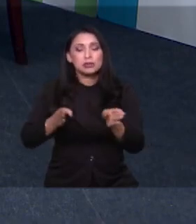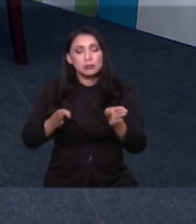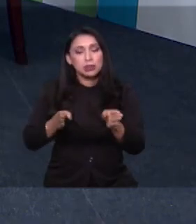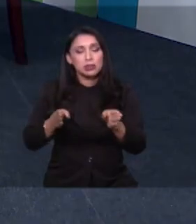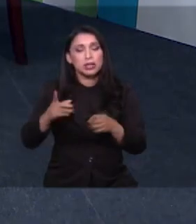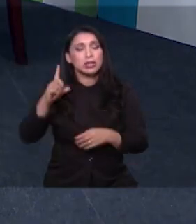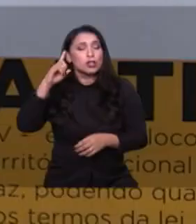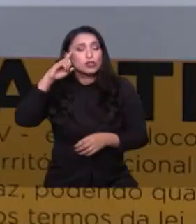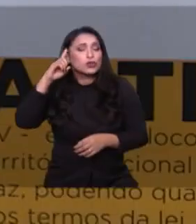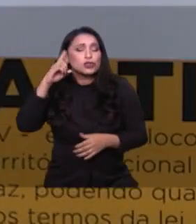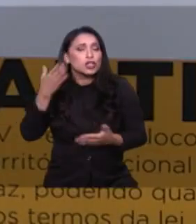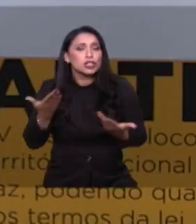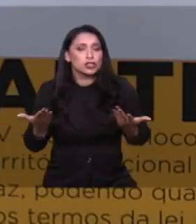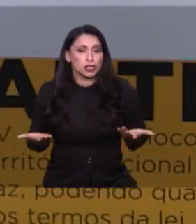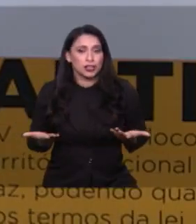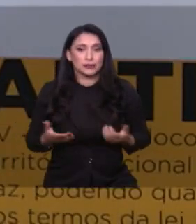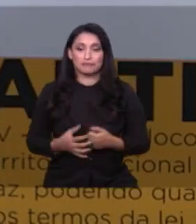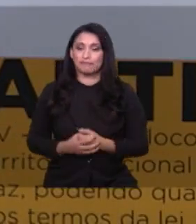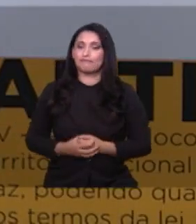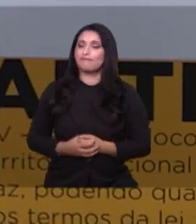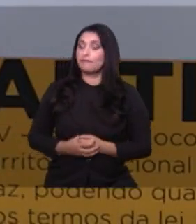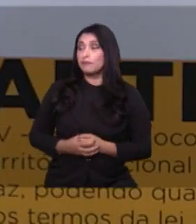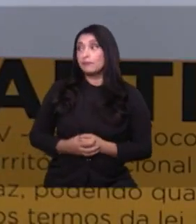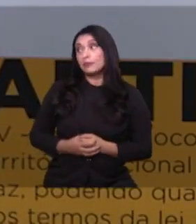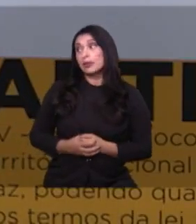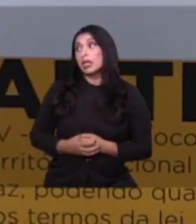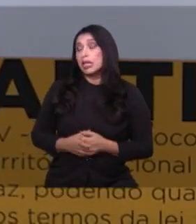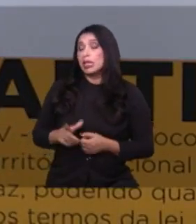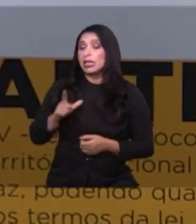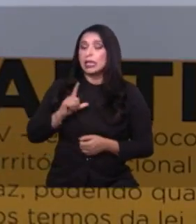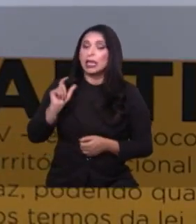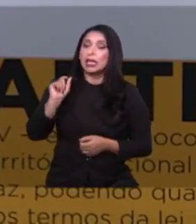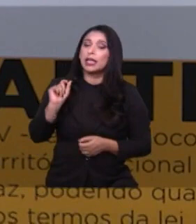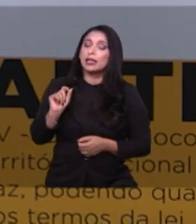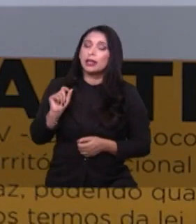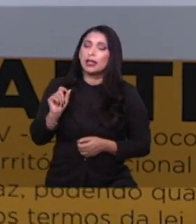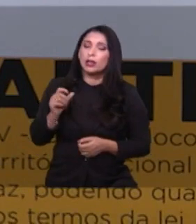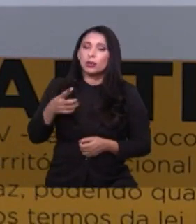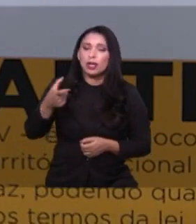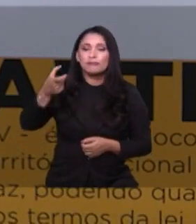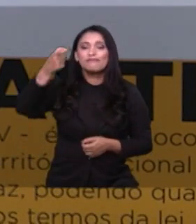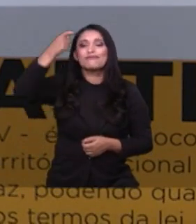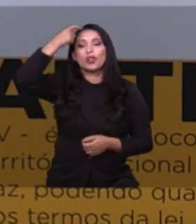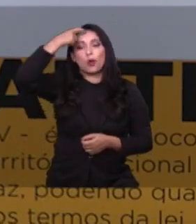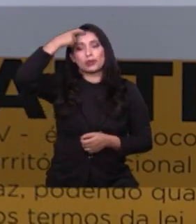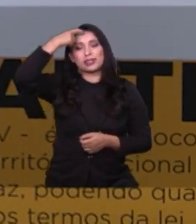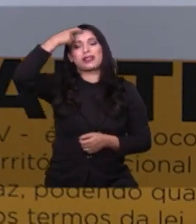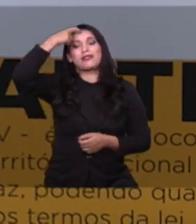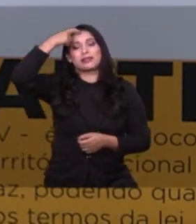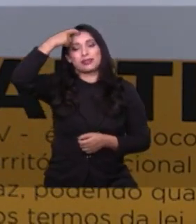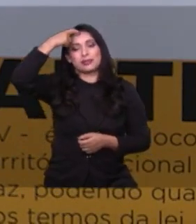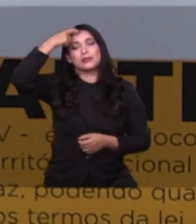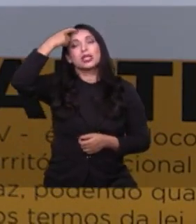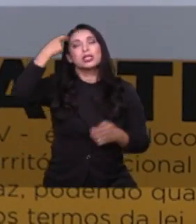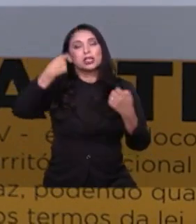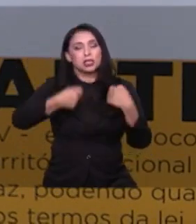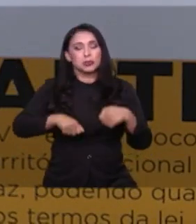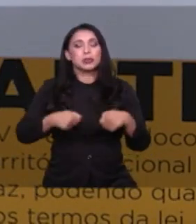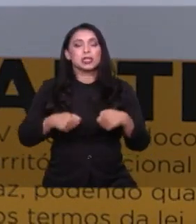dia? É uma questão de consciência, né?